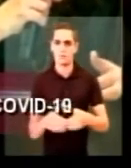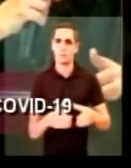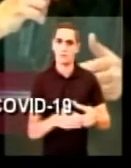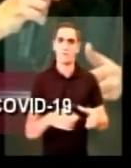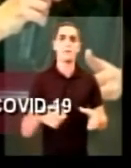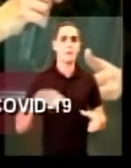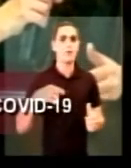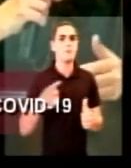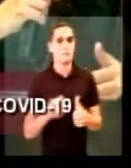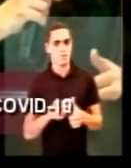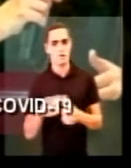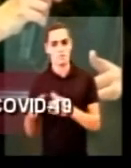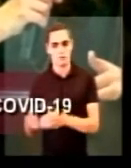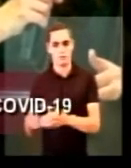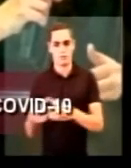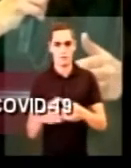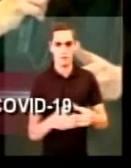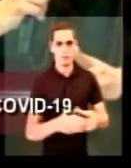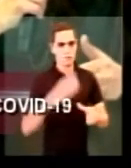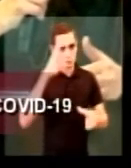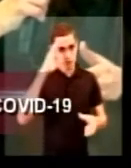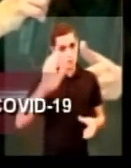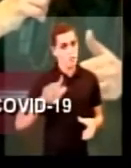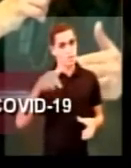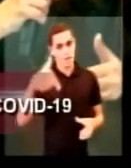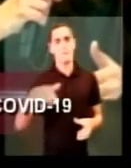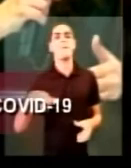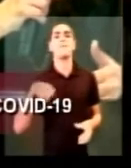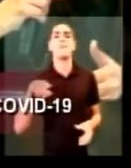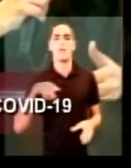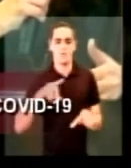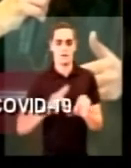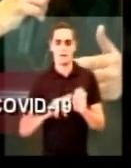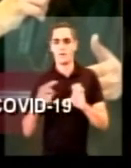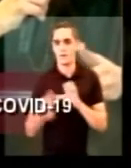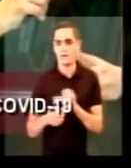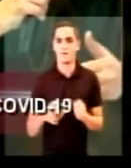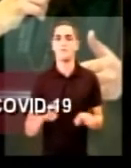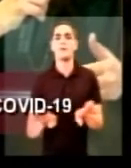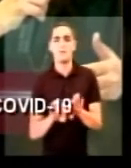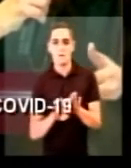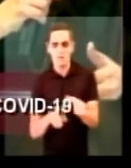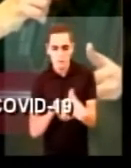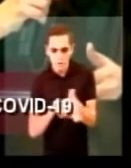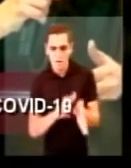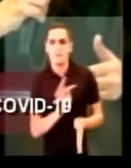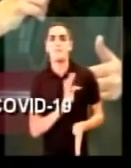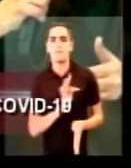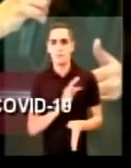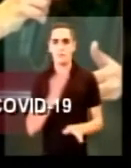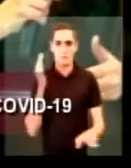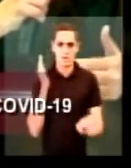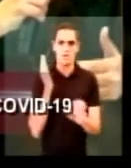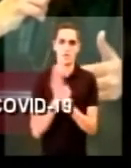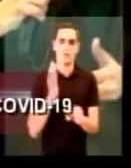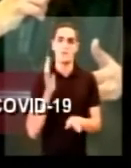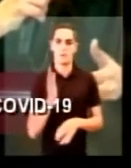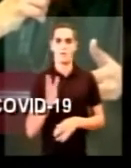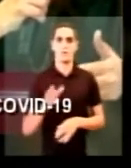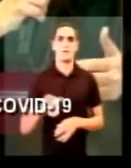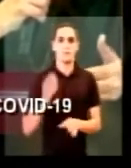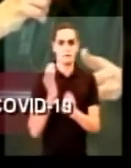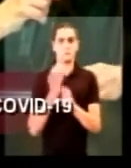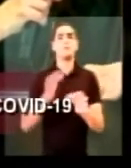embasamento científico e técnico, que é vacinar aquelas pessoas onde a gente vai ter o maior impacto na redução de